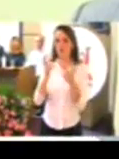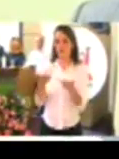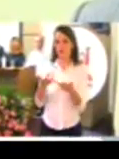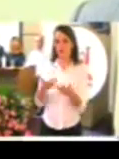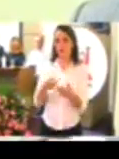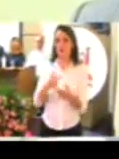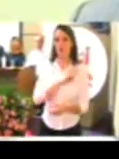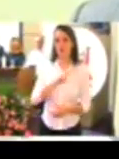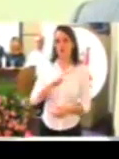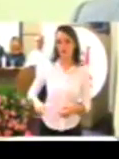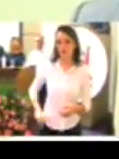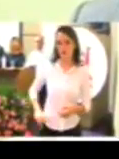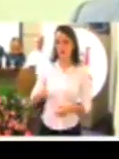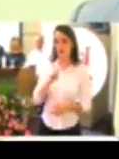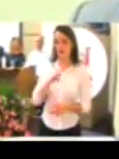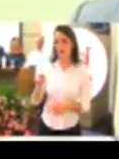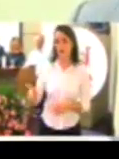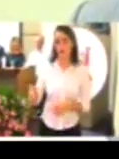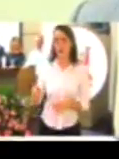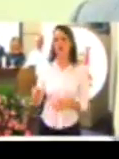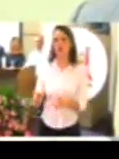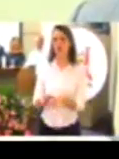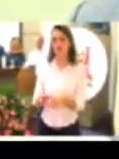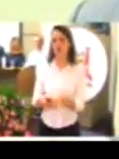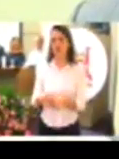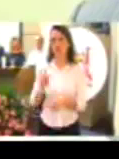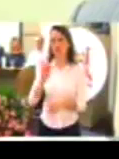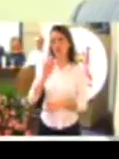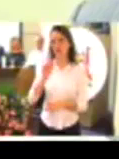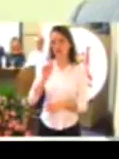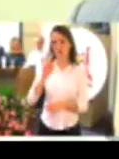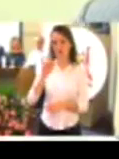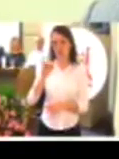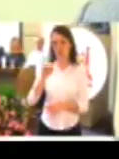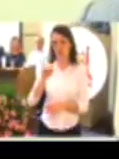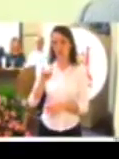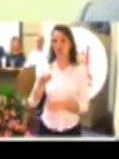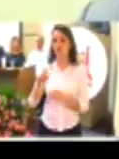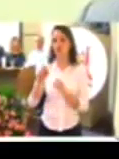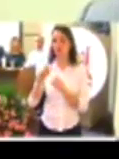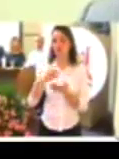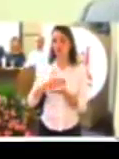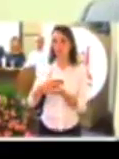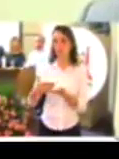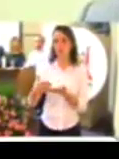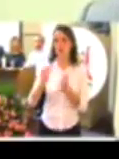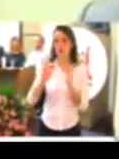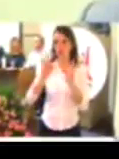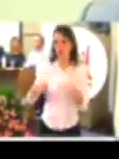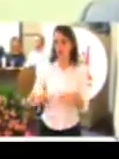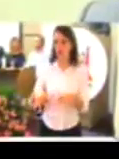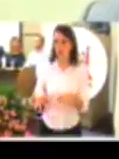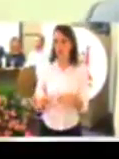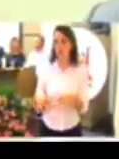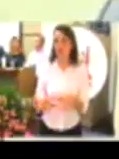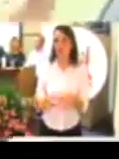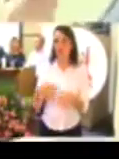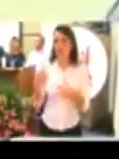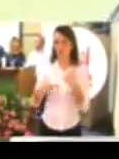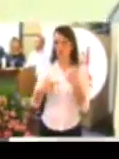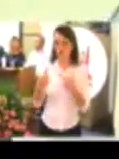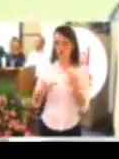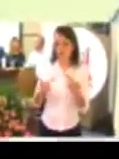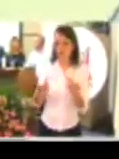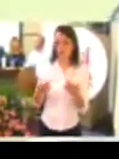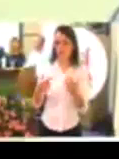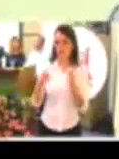Vereadores de Criciúma e presidente desta sessão especial, vereadora Tati Teixeira, que fará o encerramento oficial dos